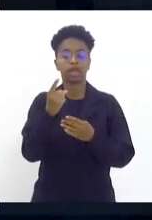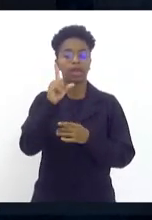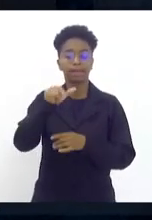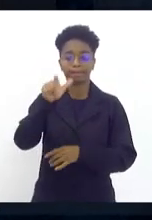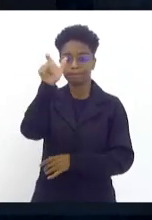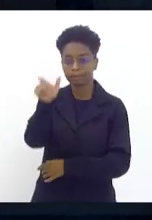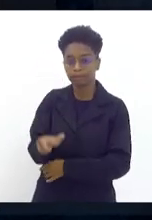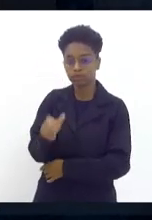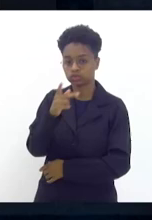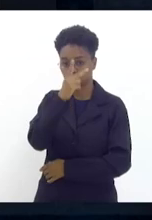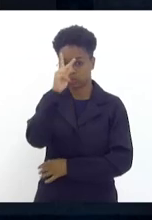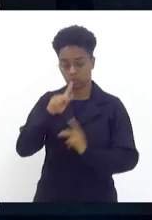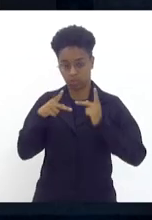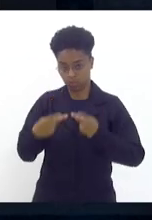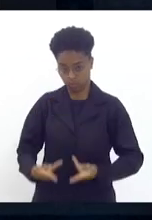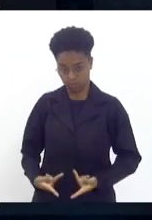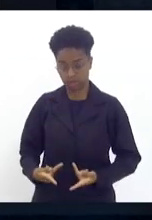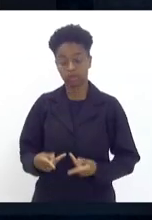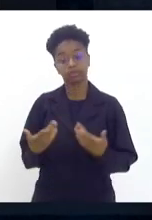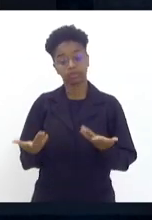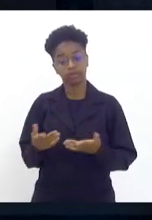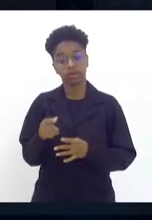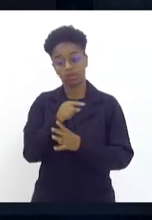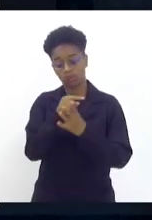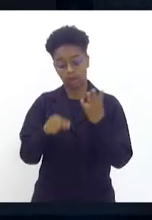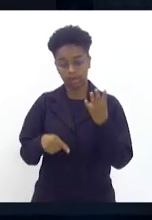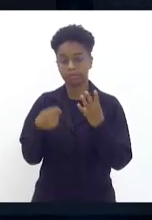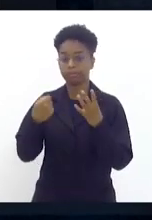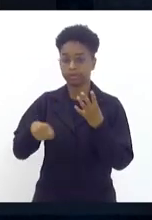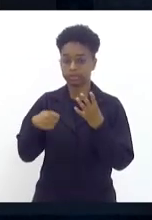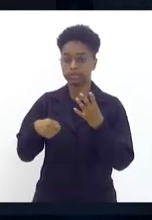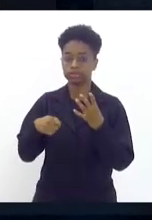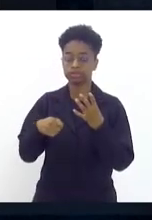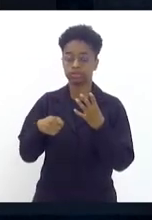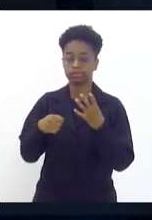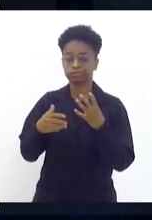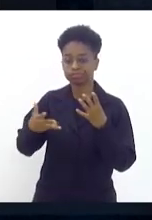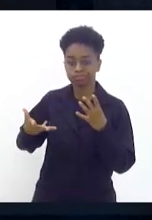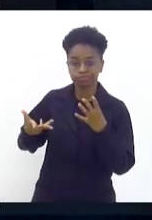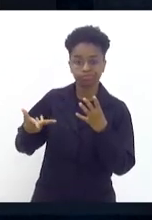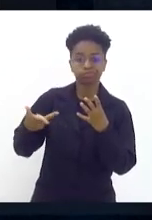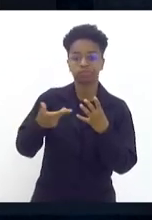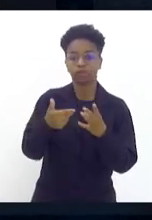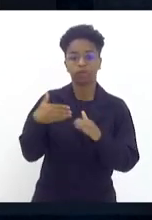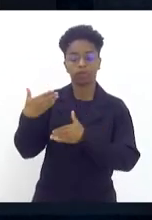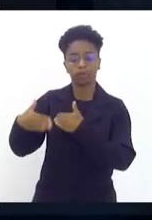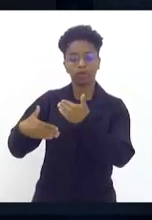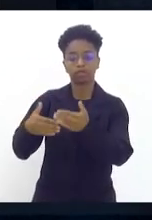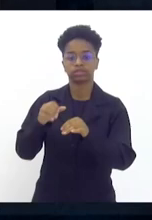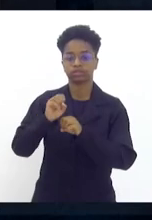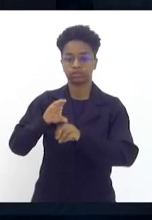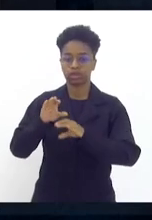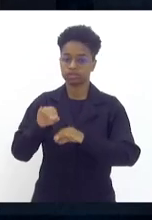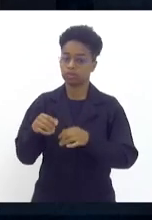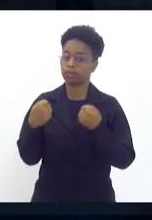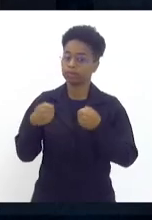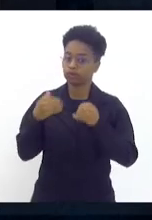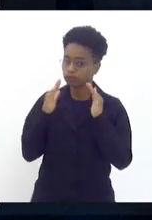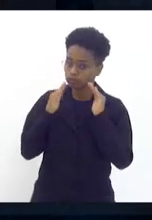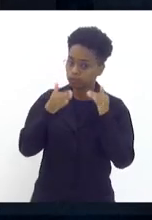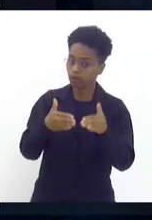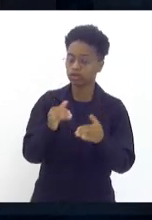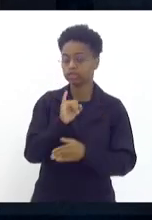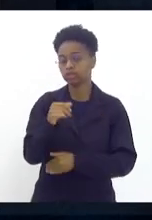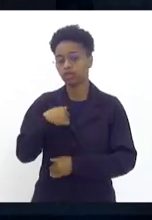quatro dimensões, elas precisam ser contempladas num processo de educação. Se eu estou falando